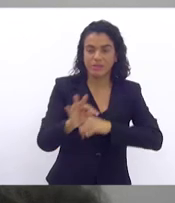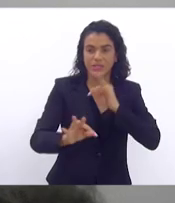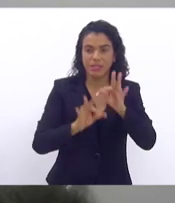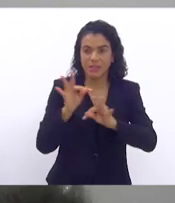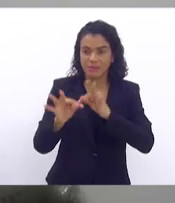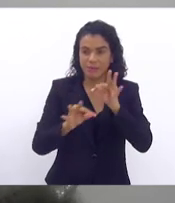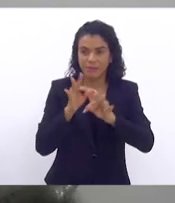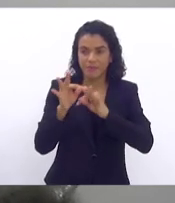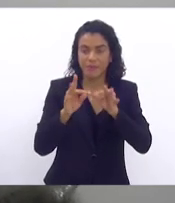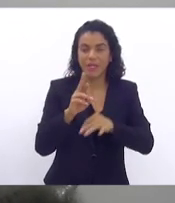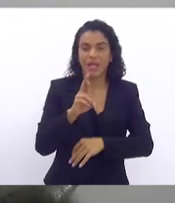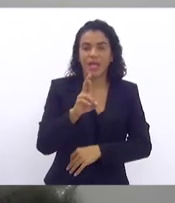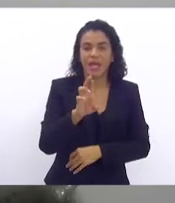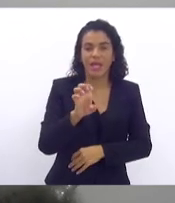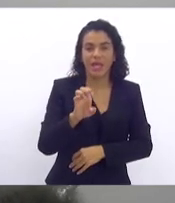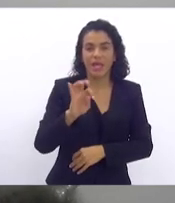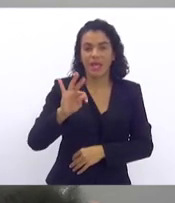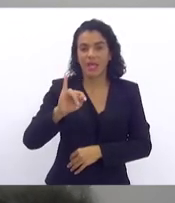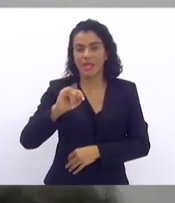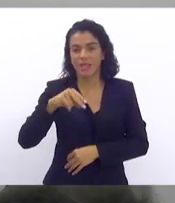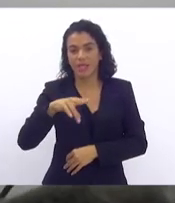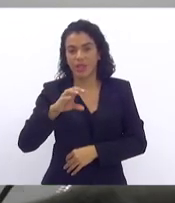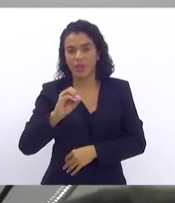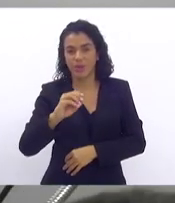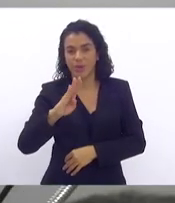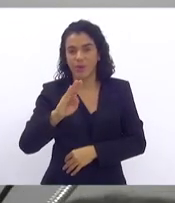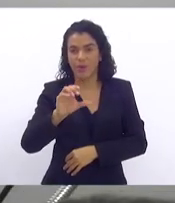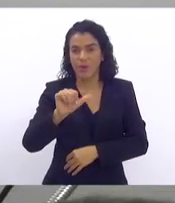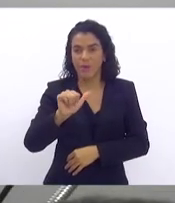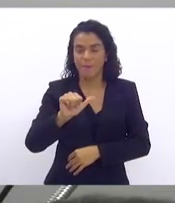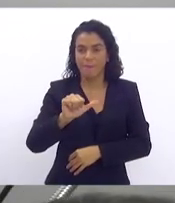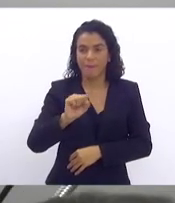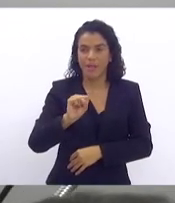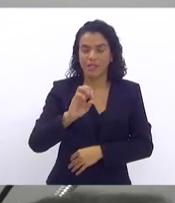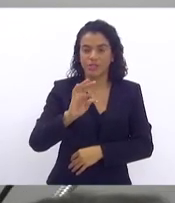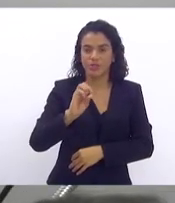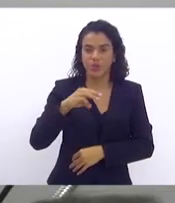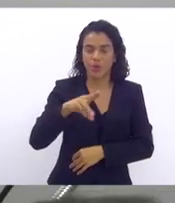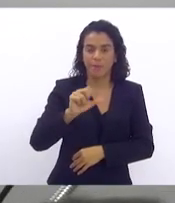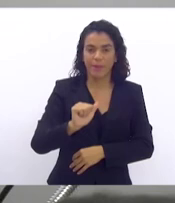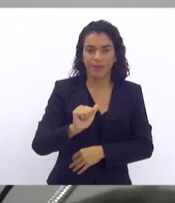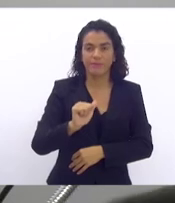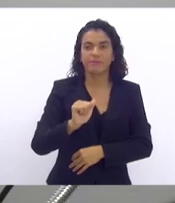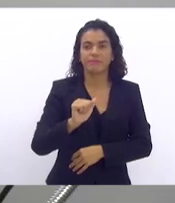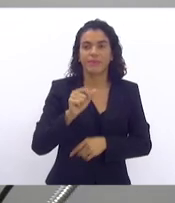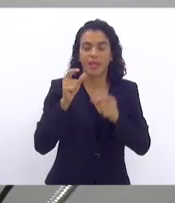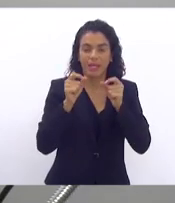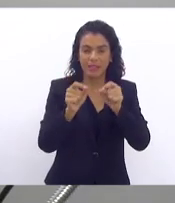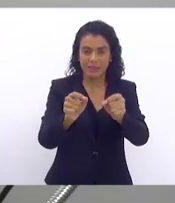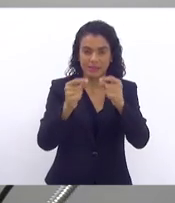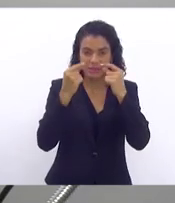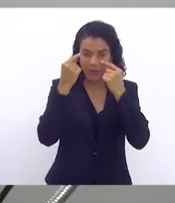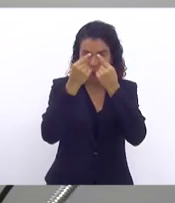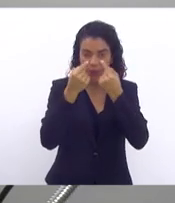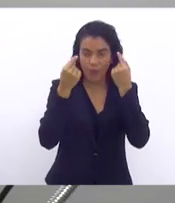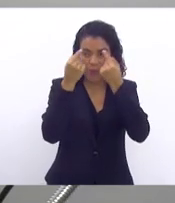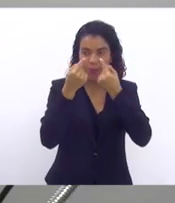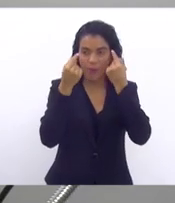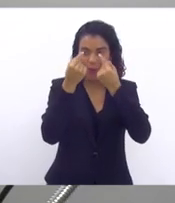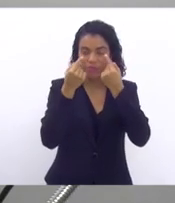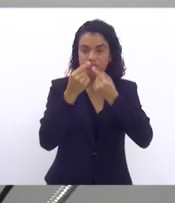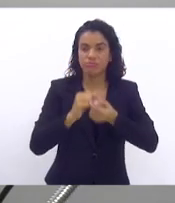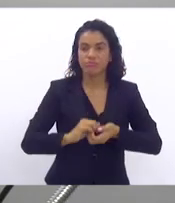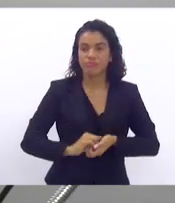de retinoblastoma no âmbito do Estado do Rio de Janeiro. O parecer é pela anexação ao